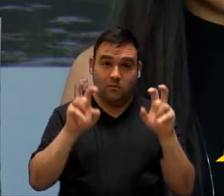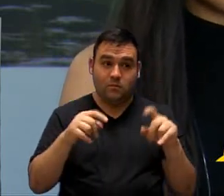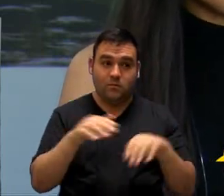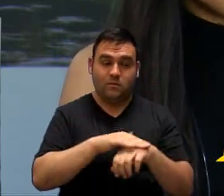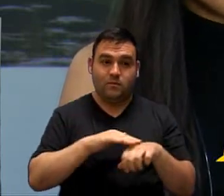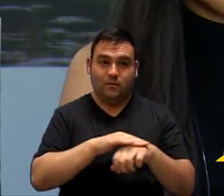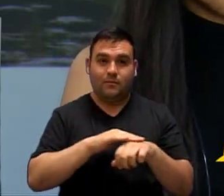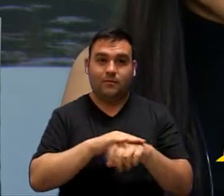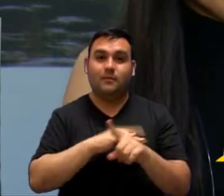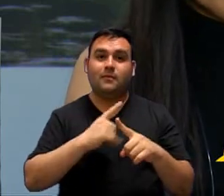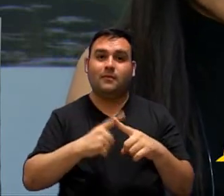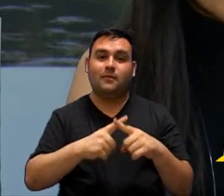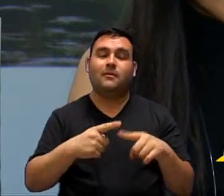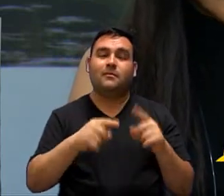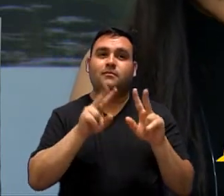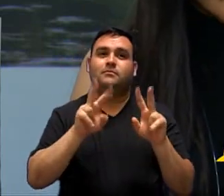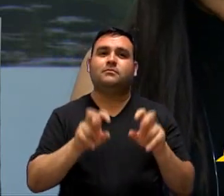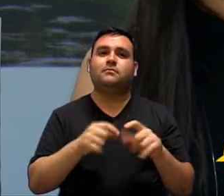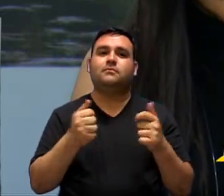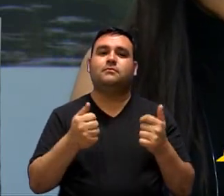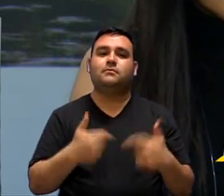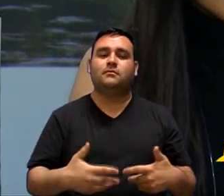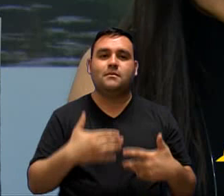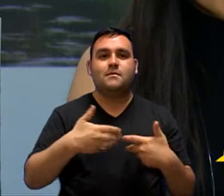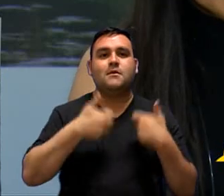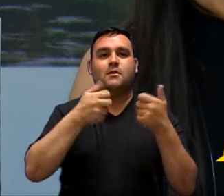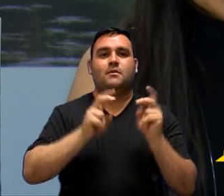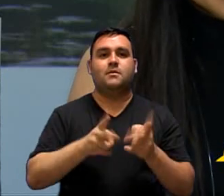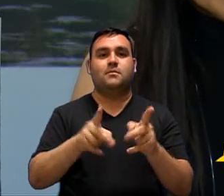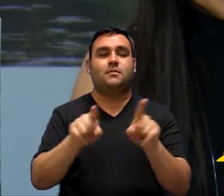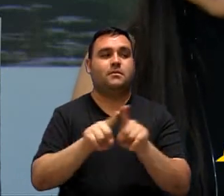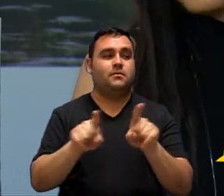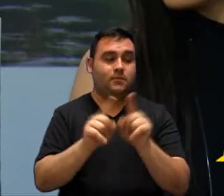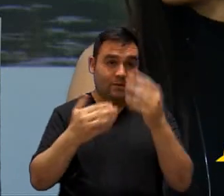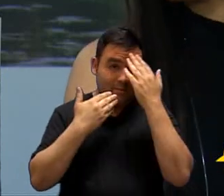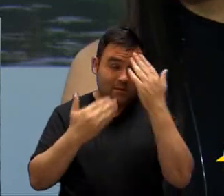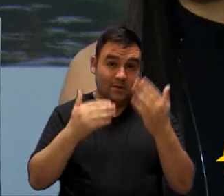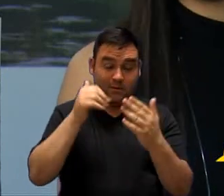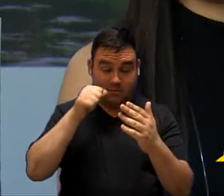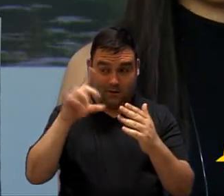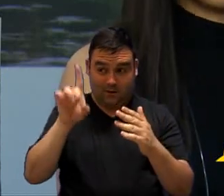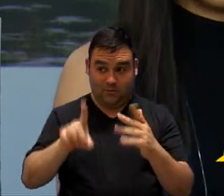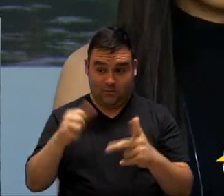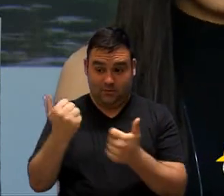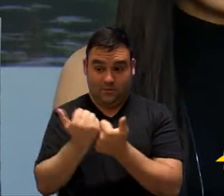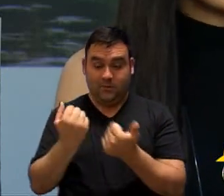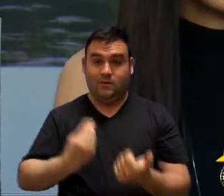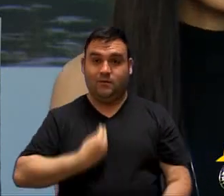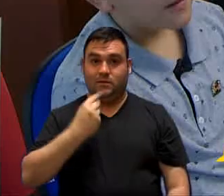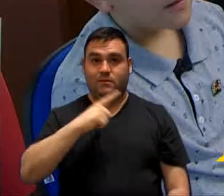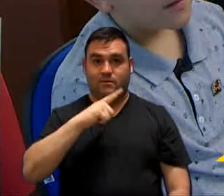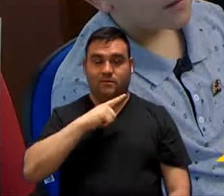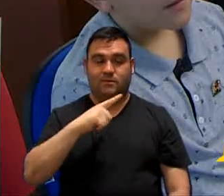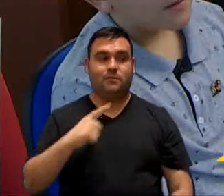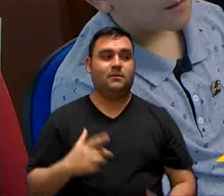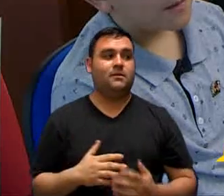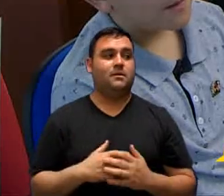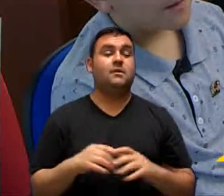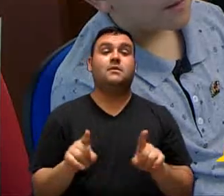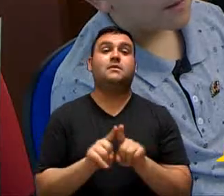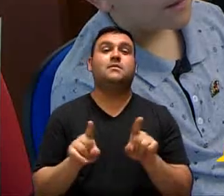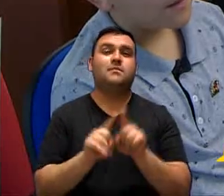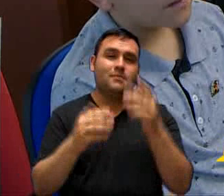aqui, buscando sempre o melhor. Agradeço a nossa vice-diretora também que está aqui presente hoje